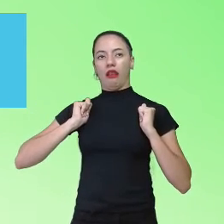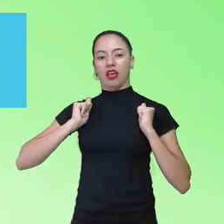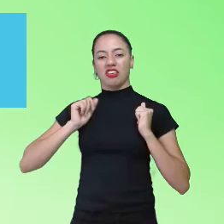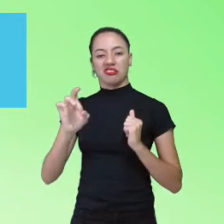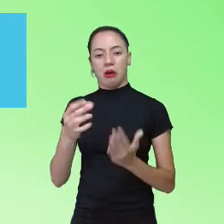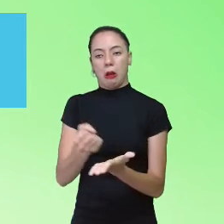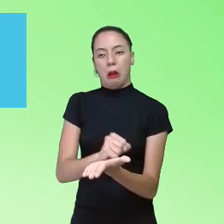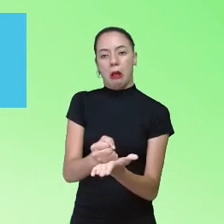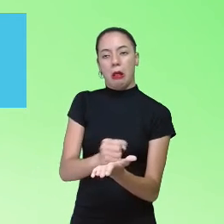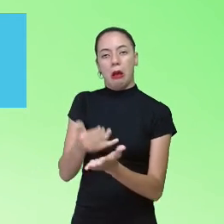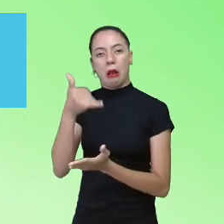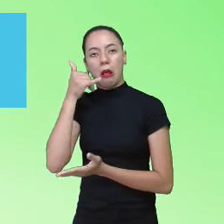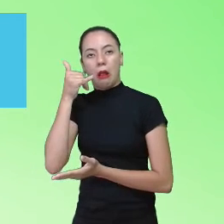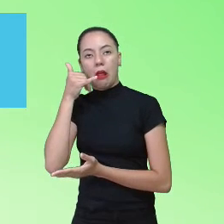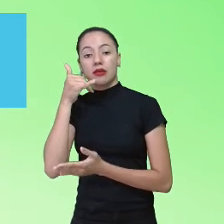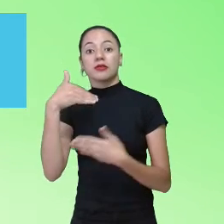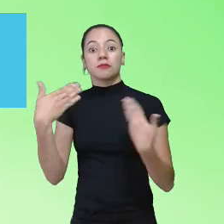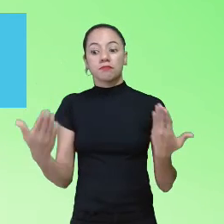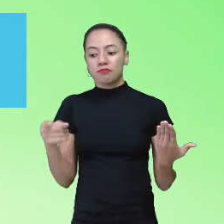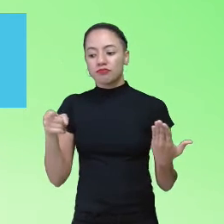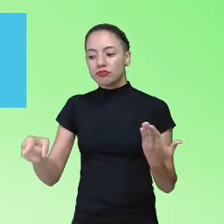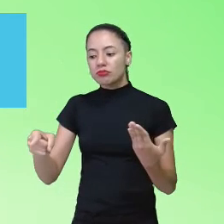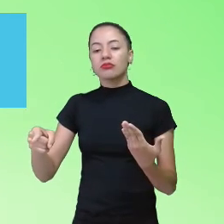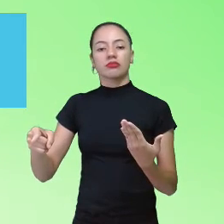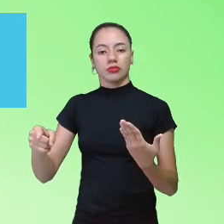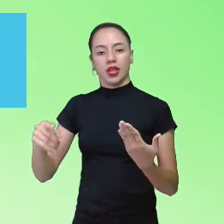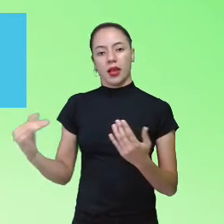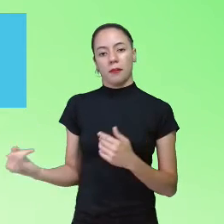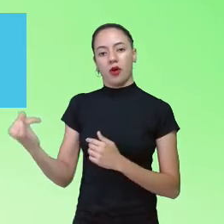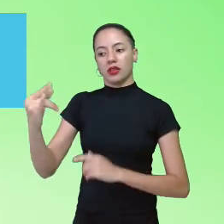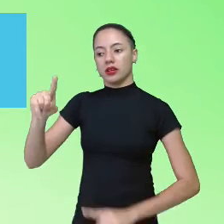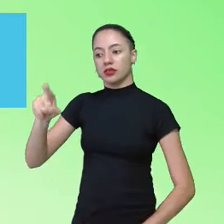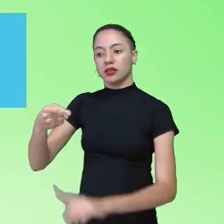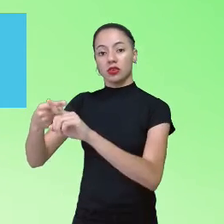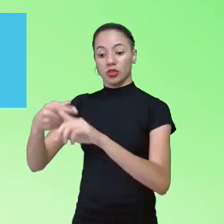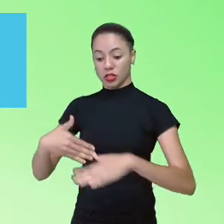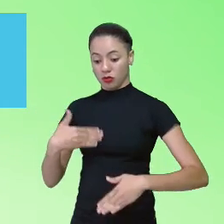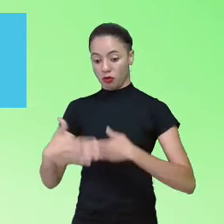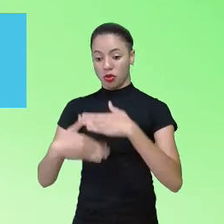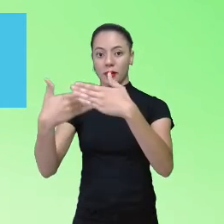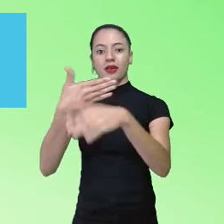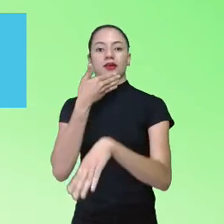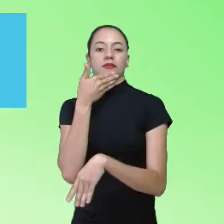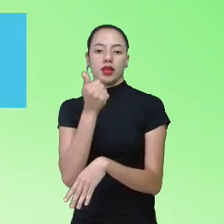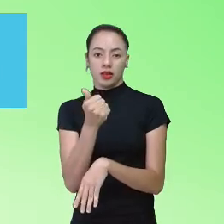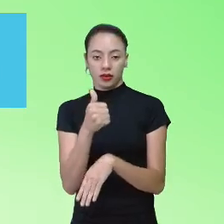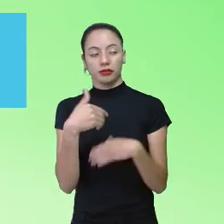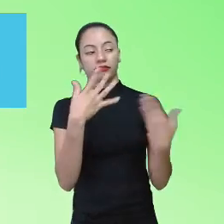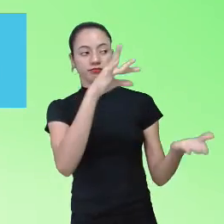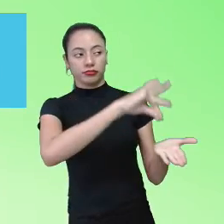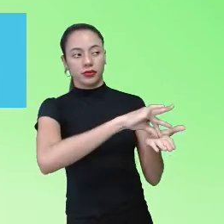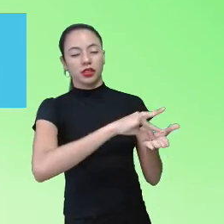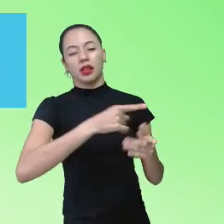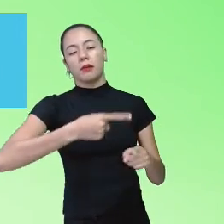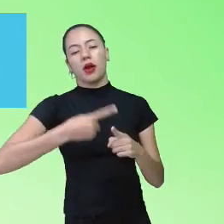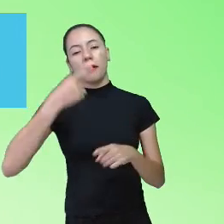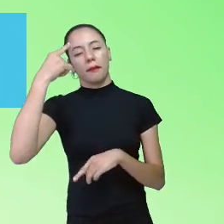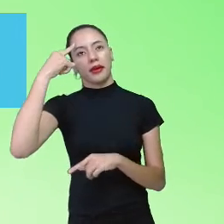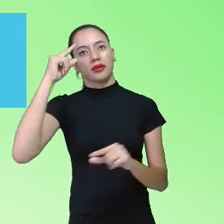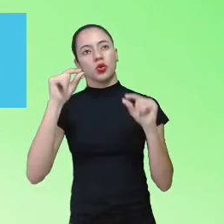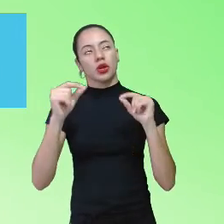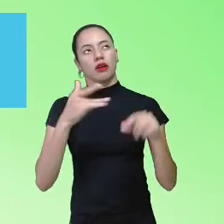no celular, então isso vai favorecer esse desenvolvimento de forma mais natural. Porque se pensa muitas vezes